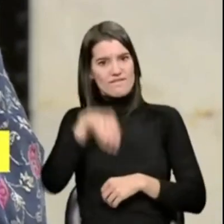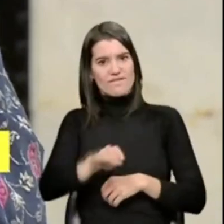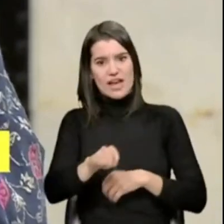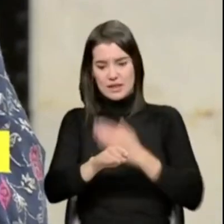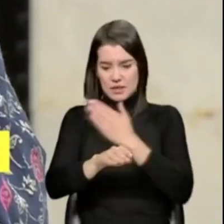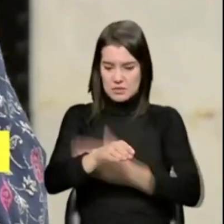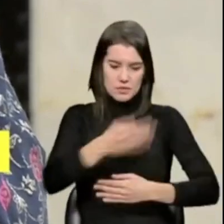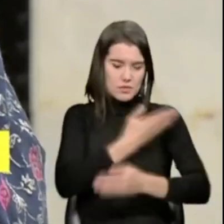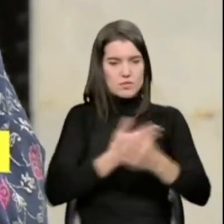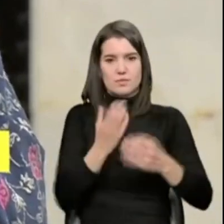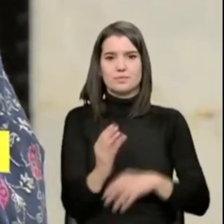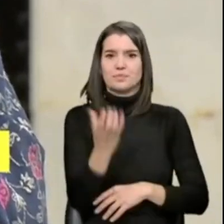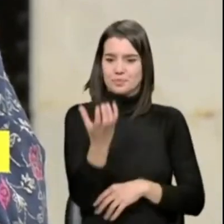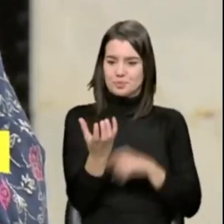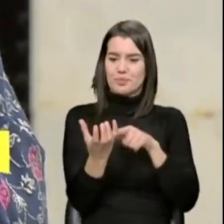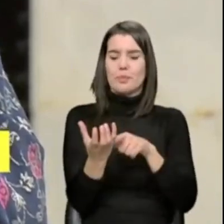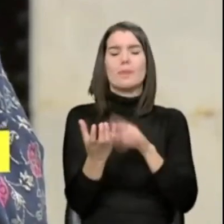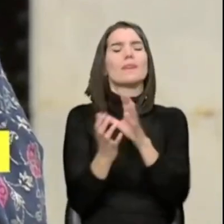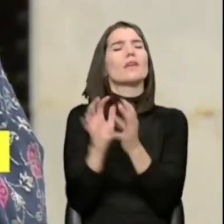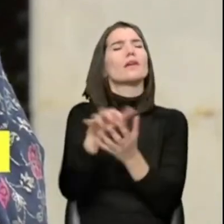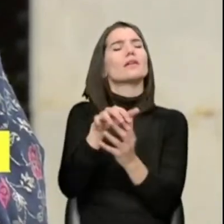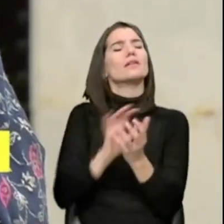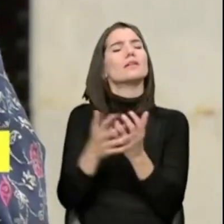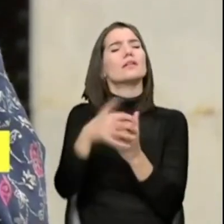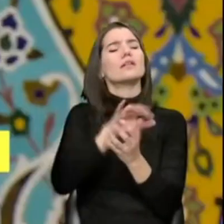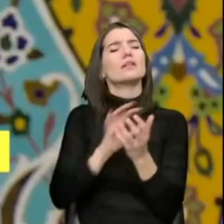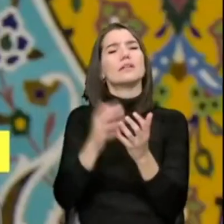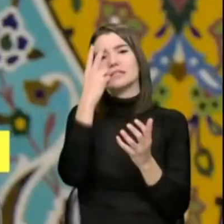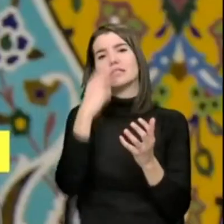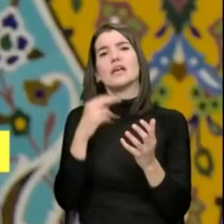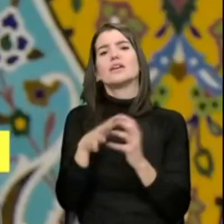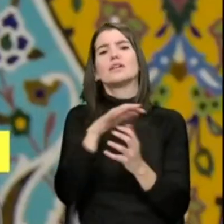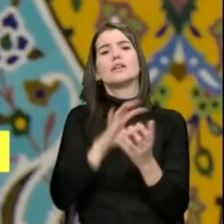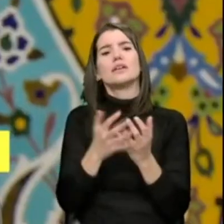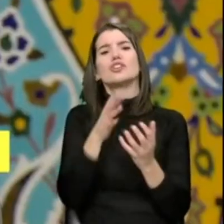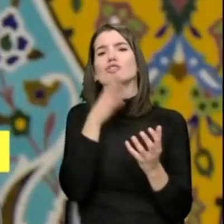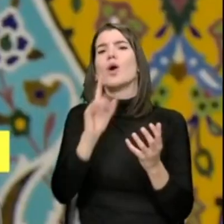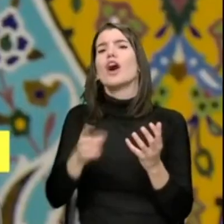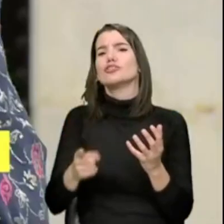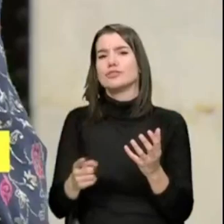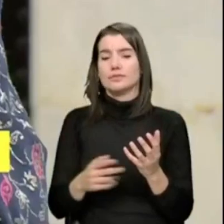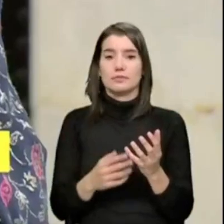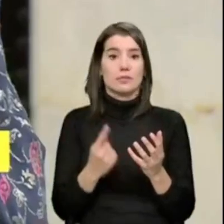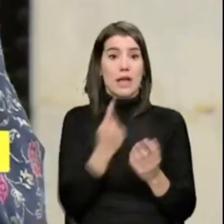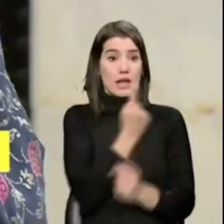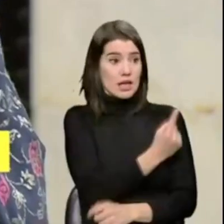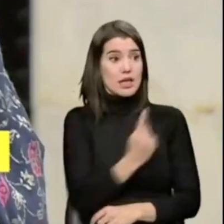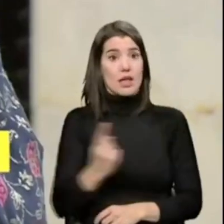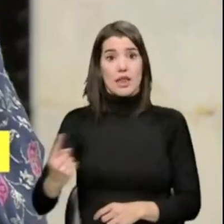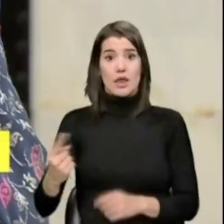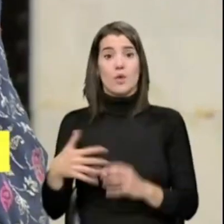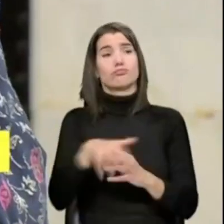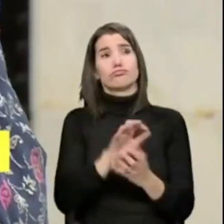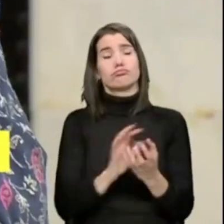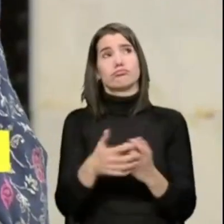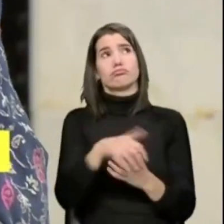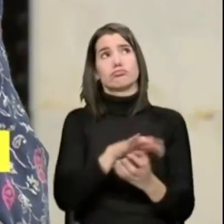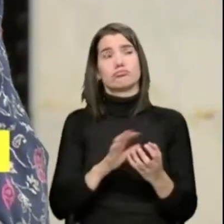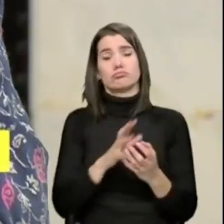que descrever, à sua maneira, o que viam. Claro, cada um descreveu a peça de elefante que